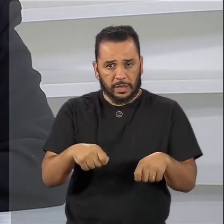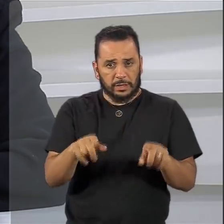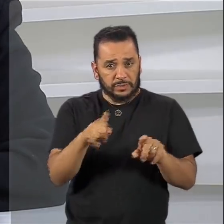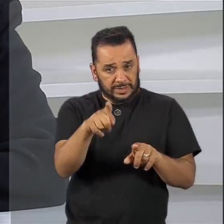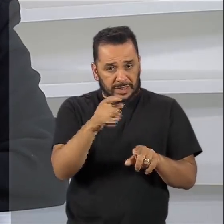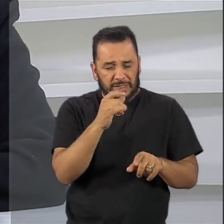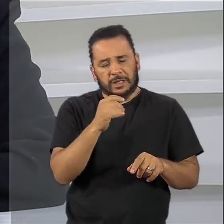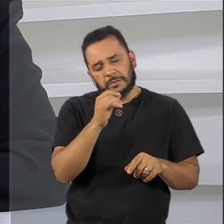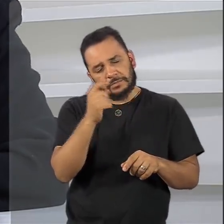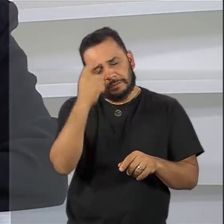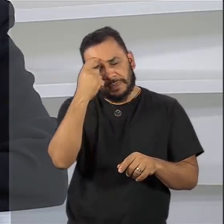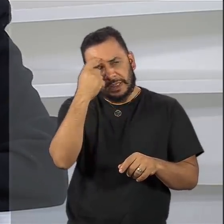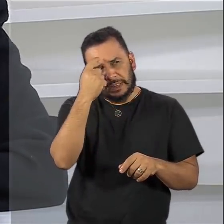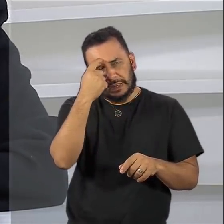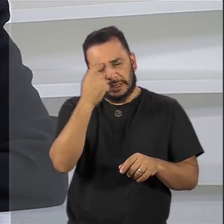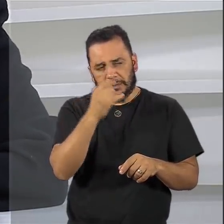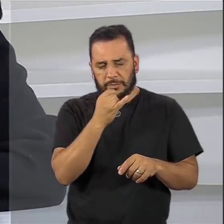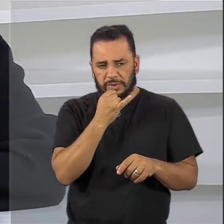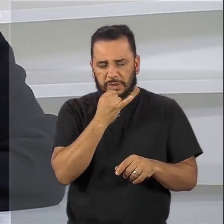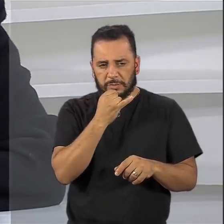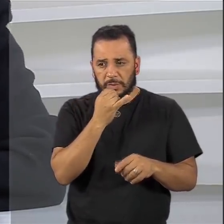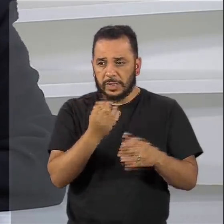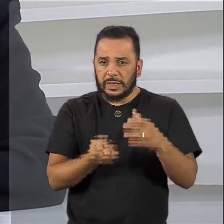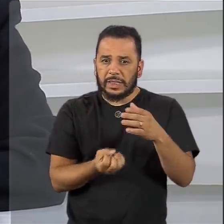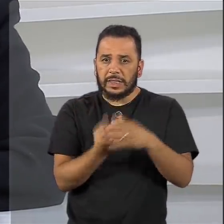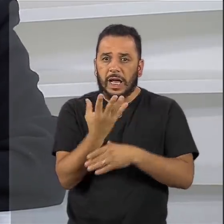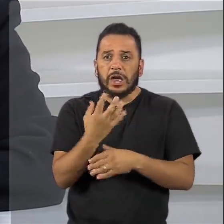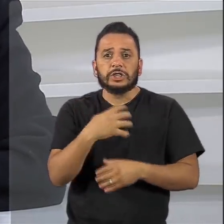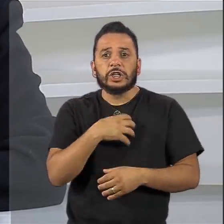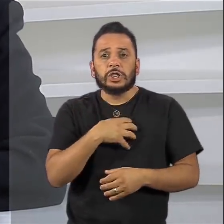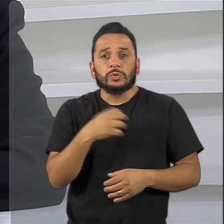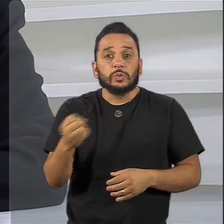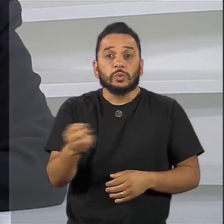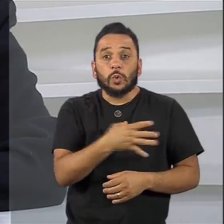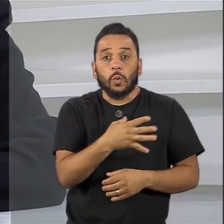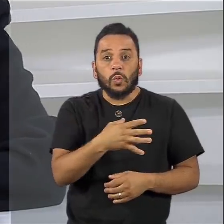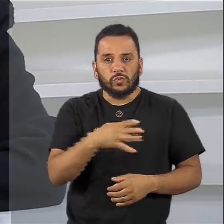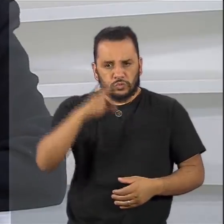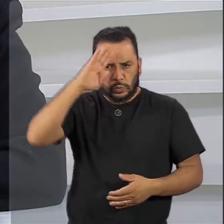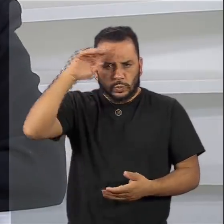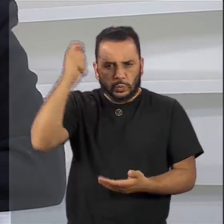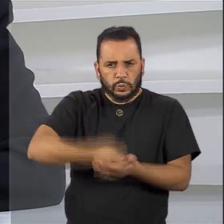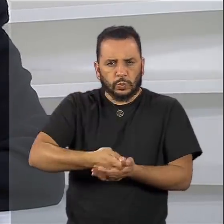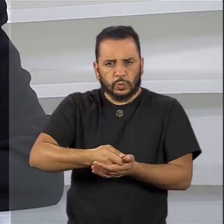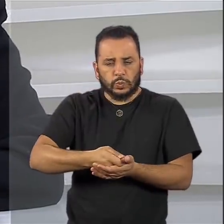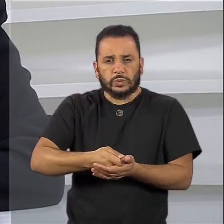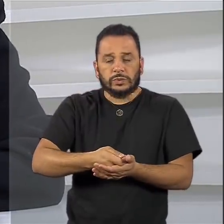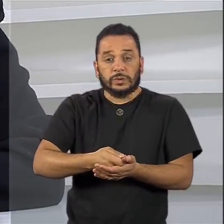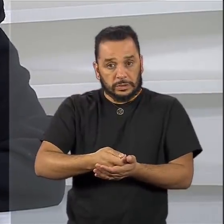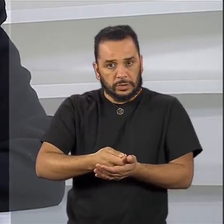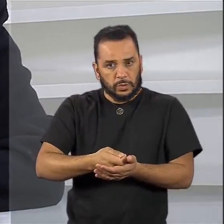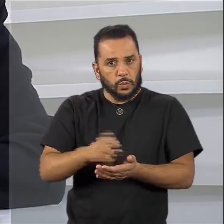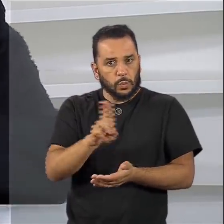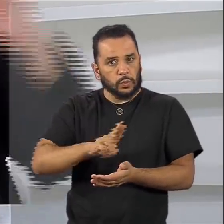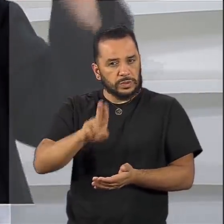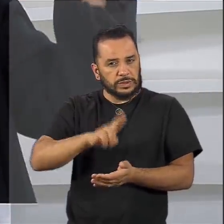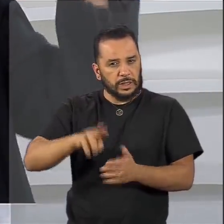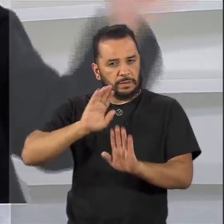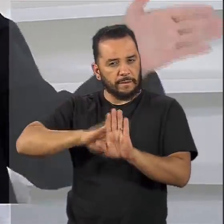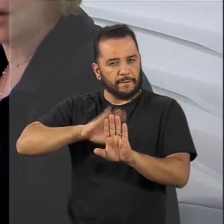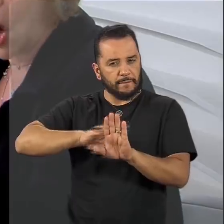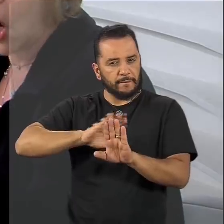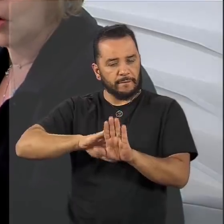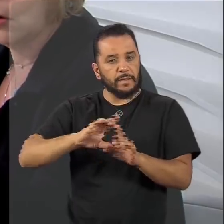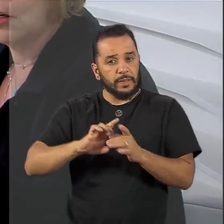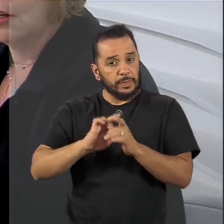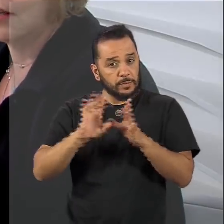criar uma nova forma, novos processos de ditadura, usando os instrumentos da democracia, ele fala você que o pensa